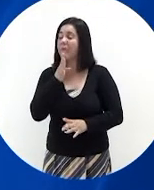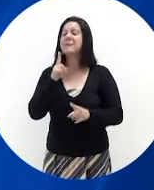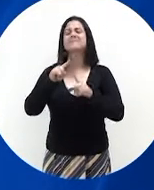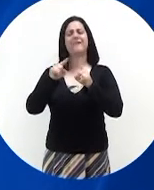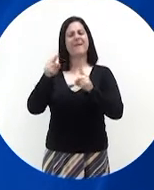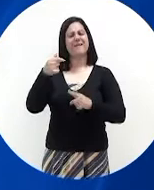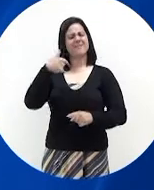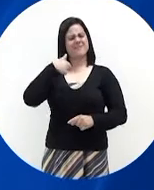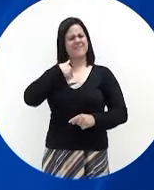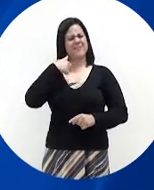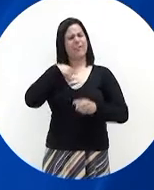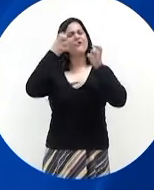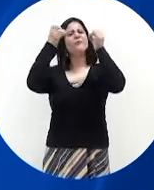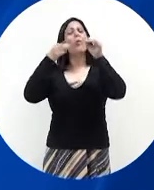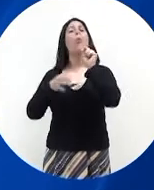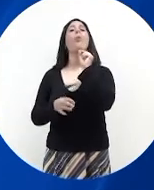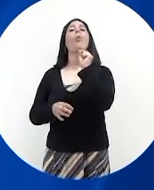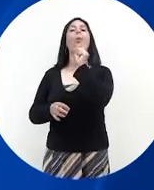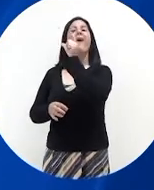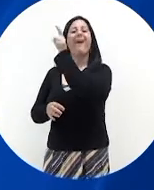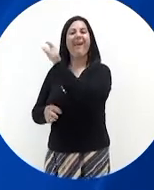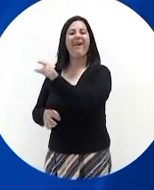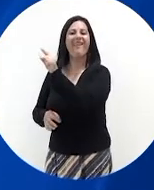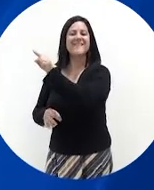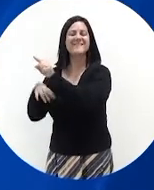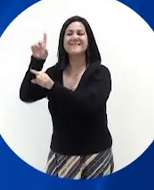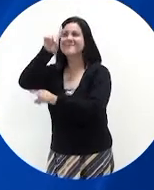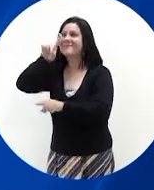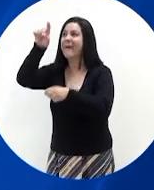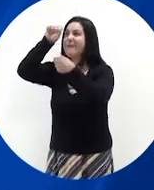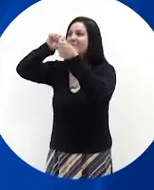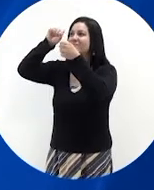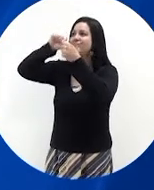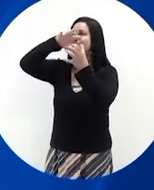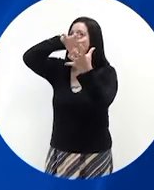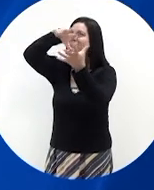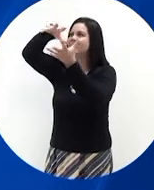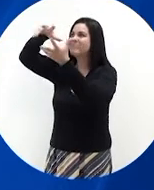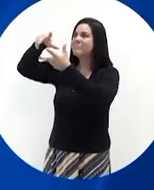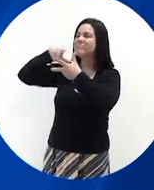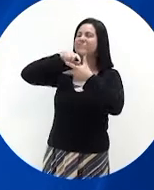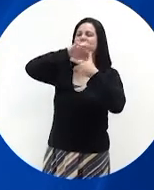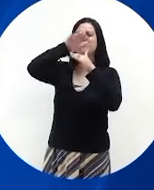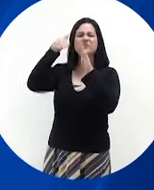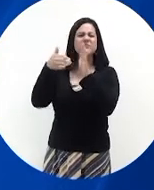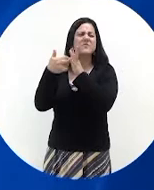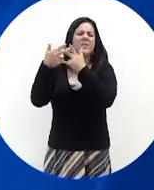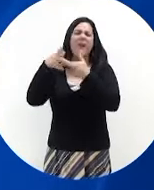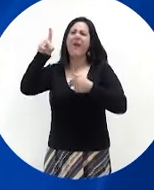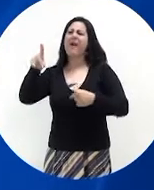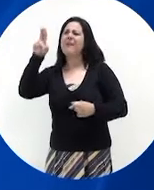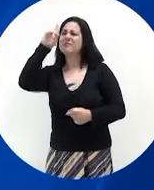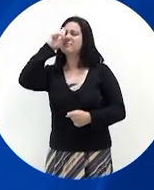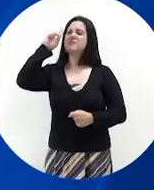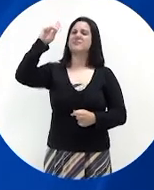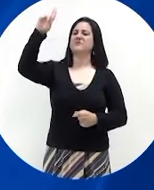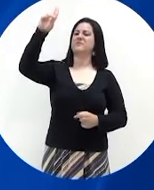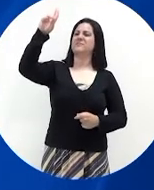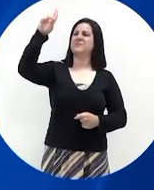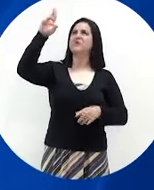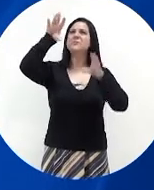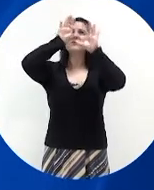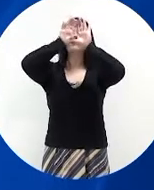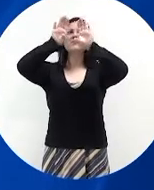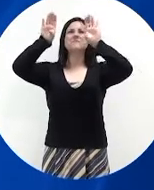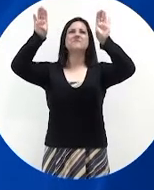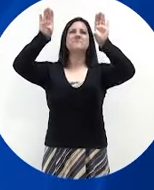não conhecerem, eu lhes anuncio. O Deus que fez o mundo e tudo que nele há é o